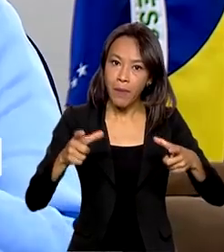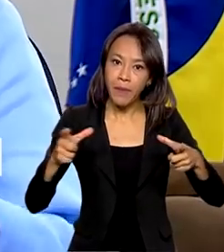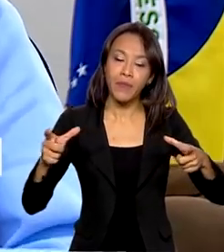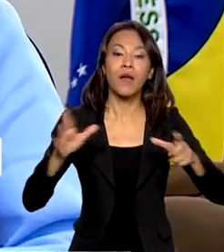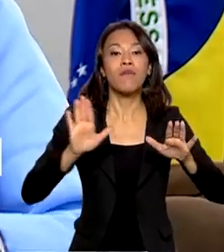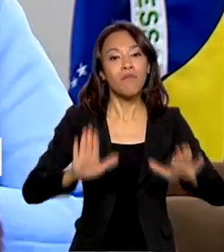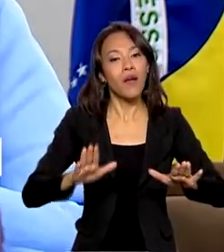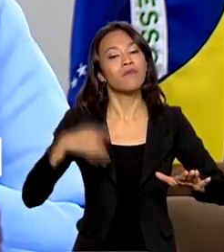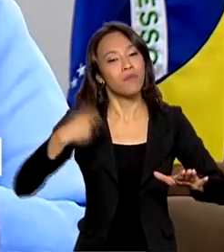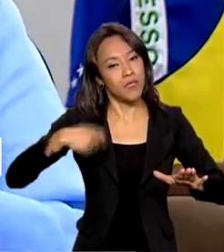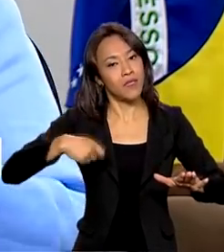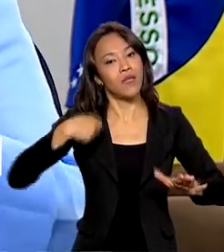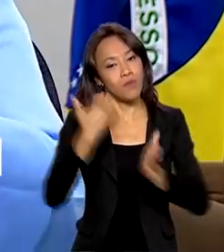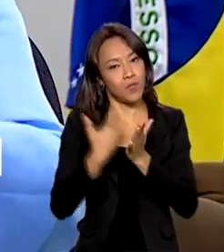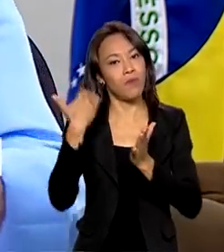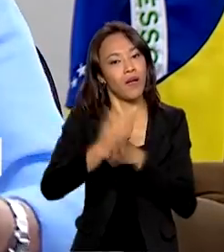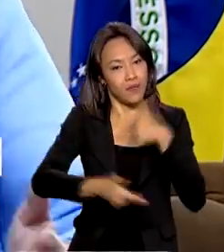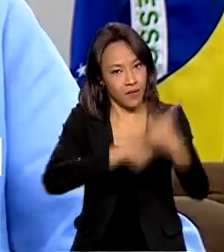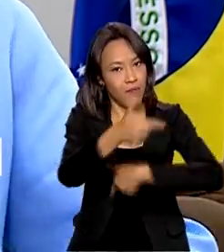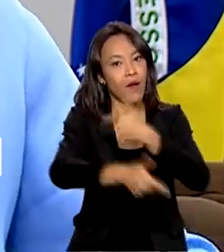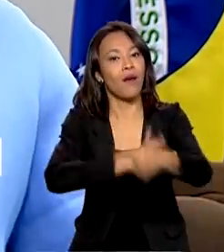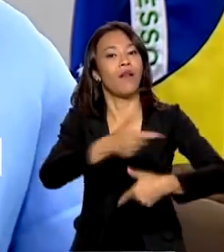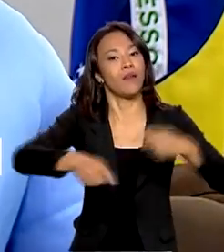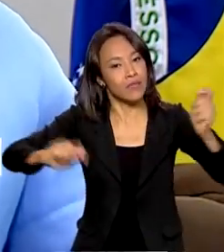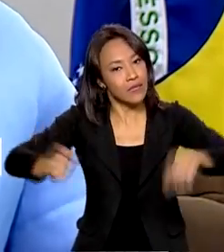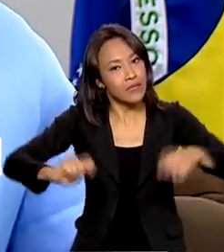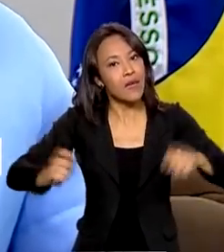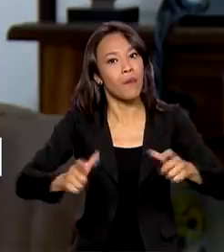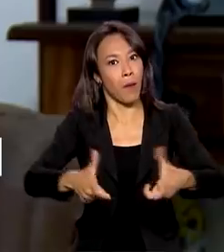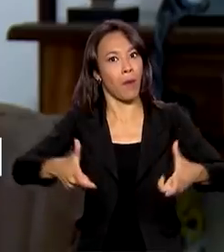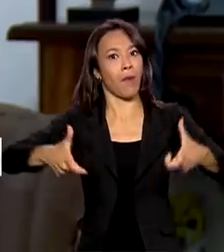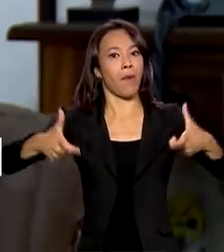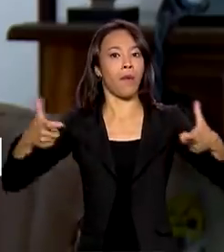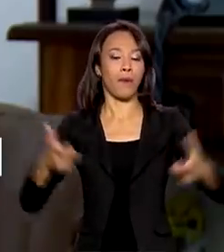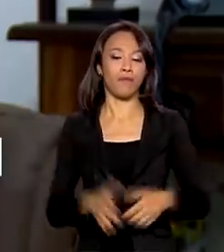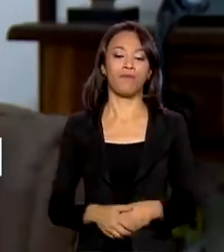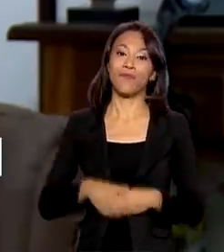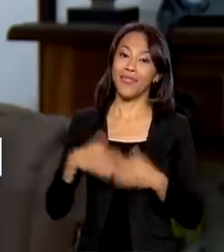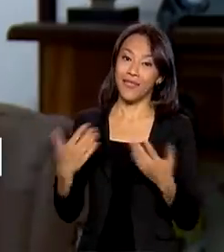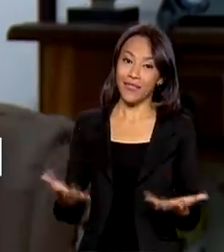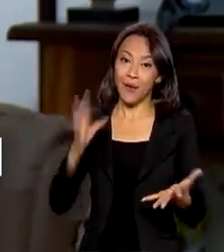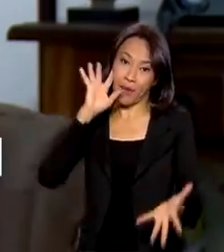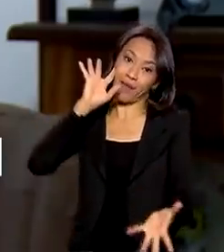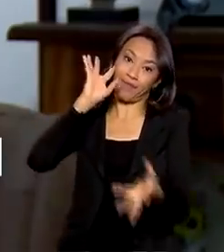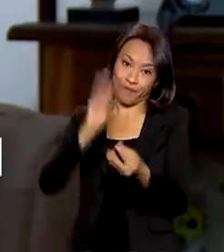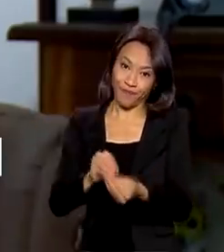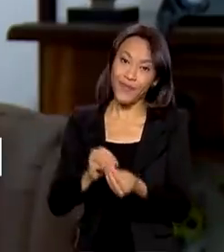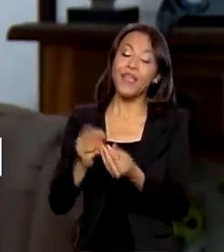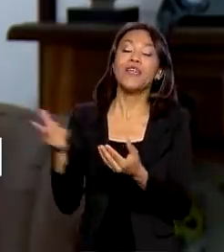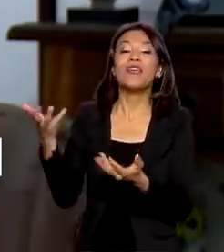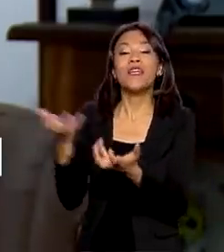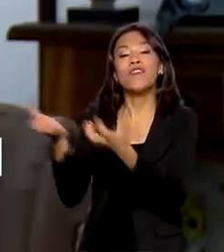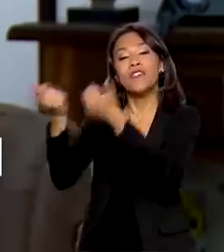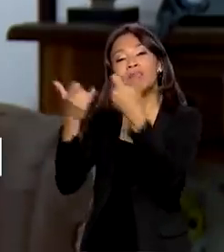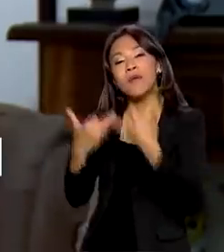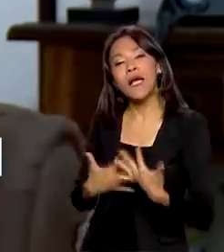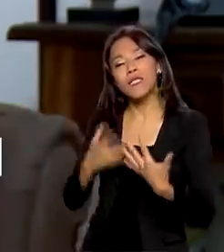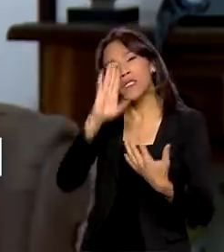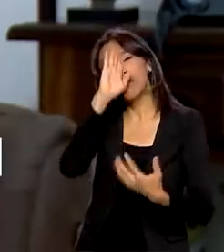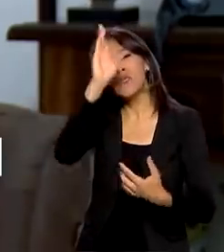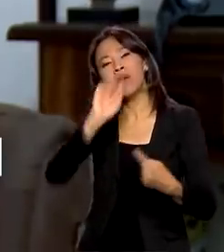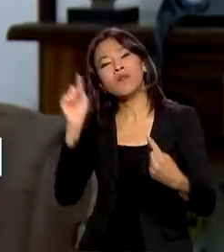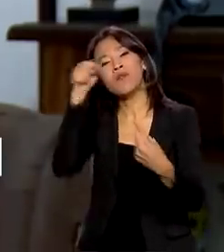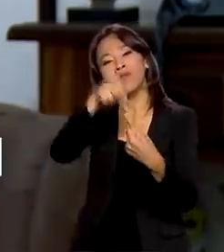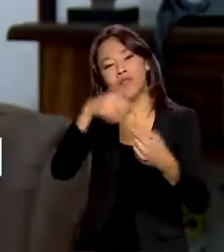mais que a gente tem que trabalhar porque ele tem um potencial enorme ainda de crescimento Então beleza pra encerrar Eu queria que a senhora falar se presentes as principais